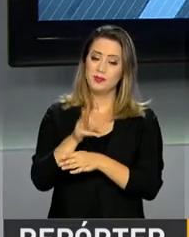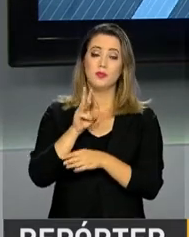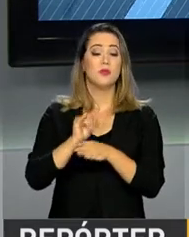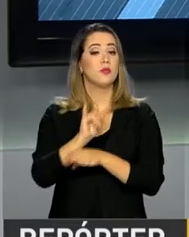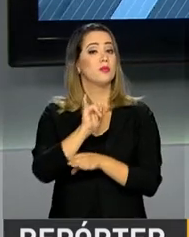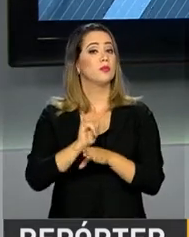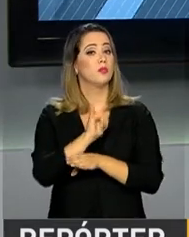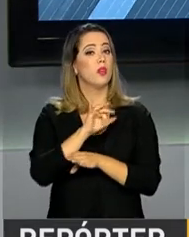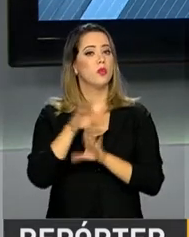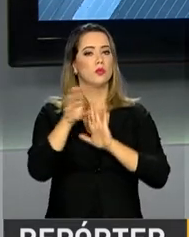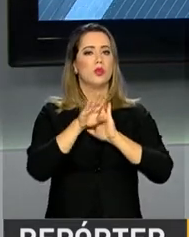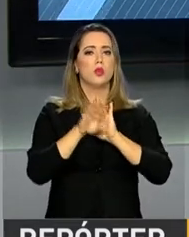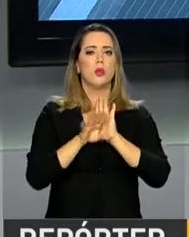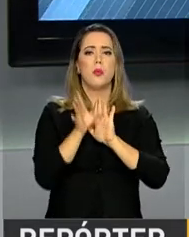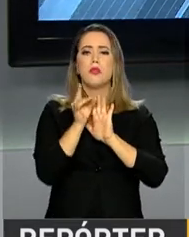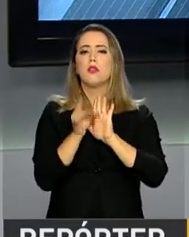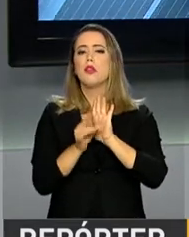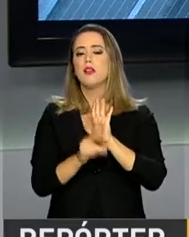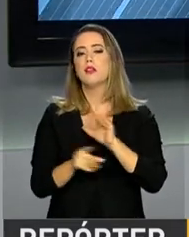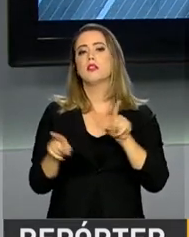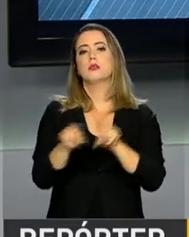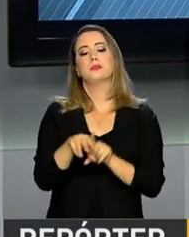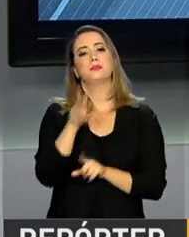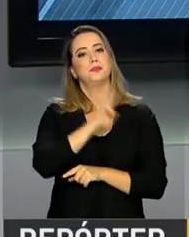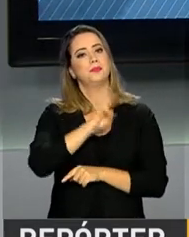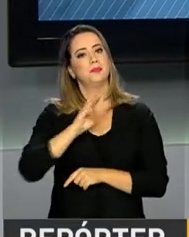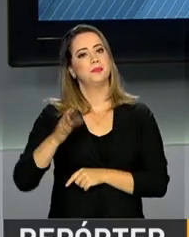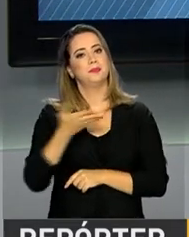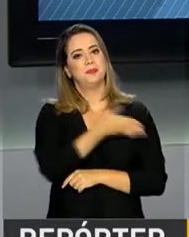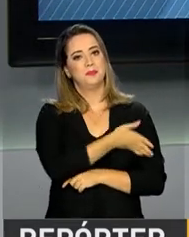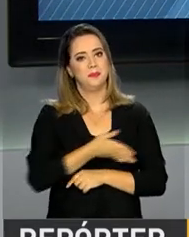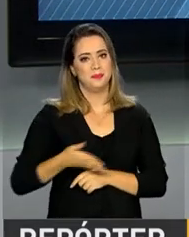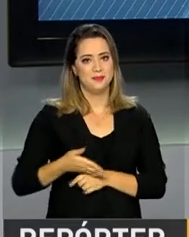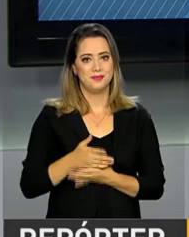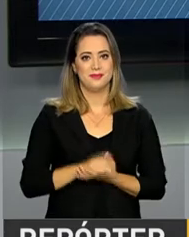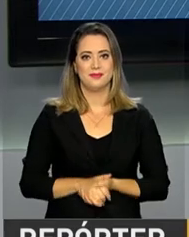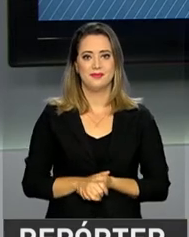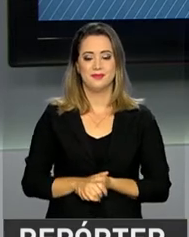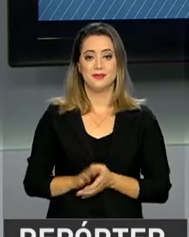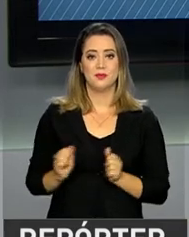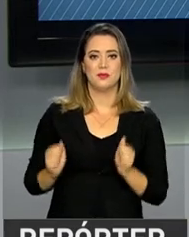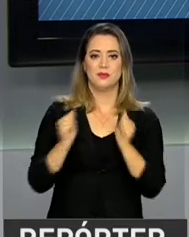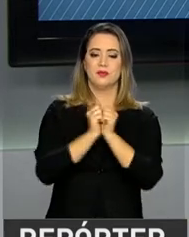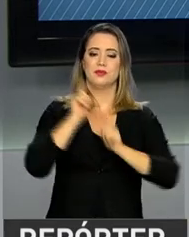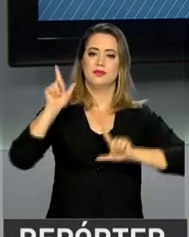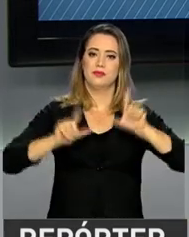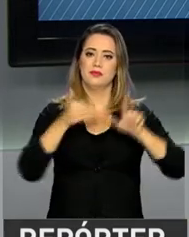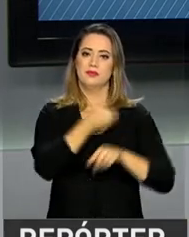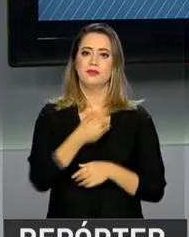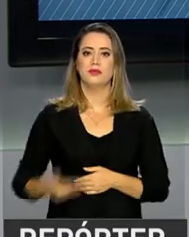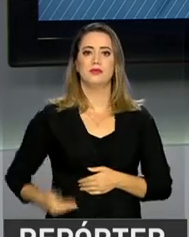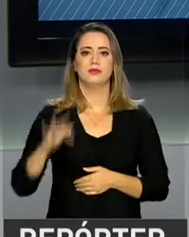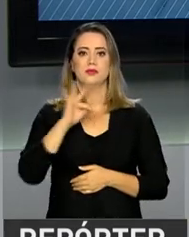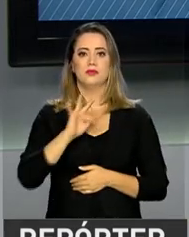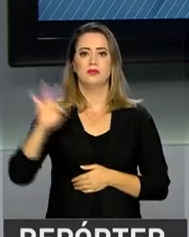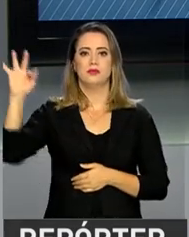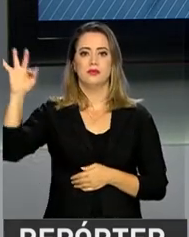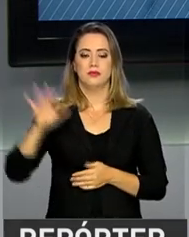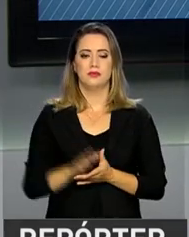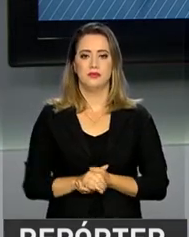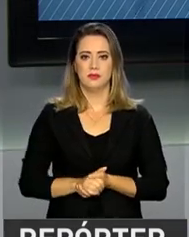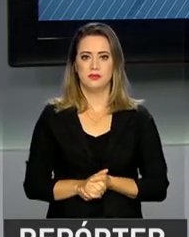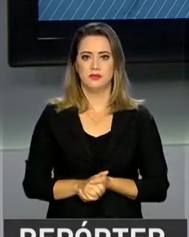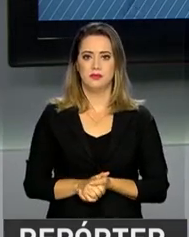youtube e toda a nossa programação também está na página da gnr na internet continue com a gente e nbr a tv do governo